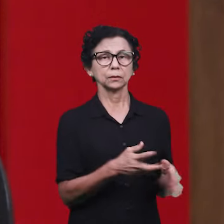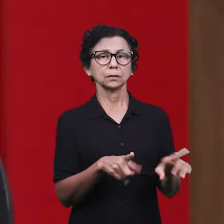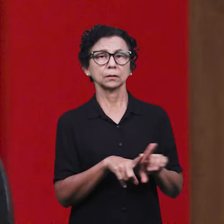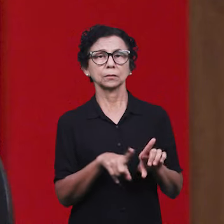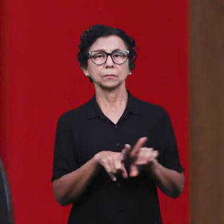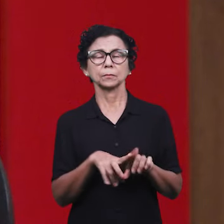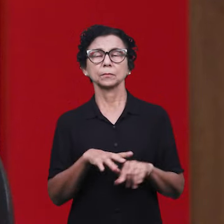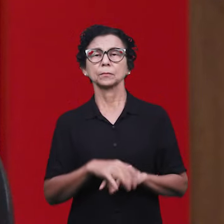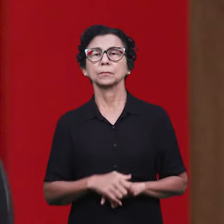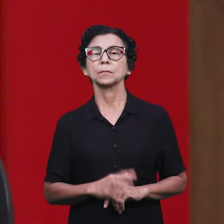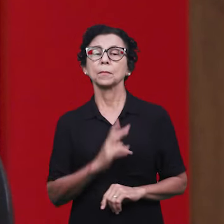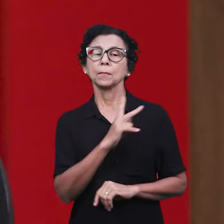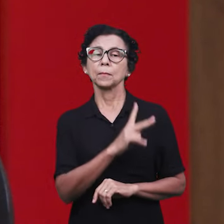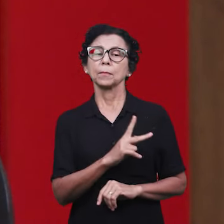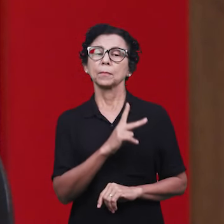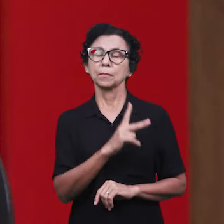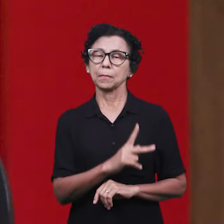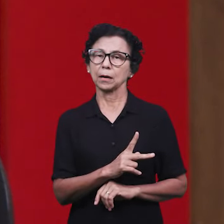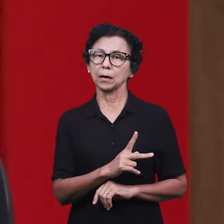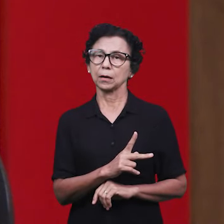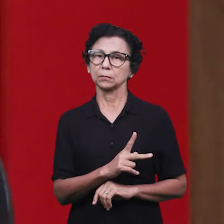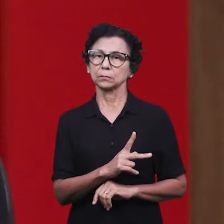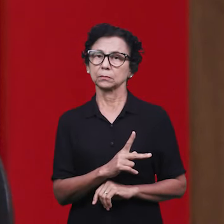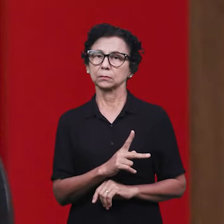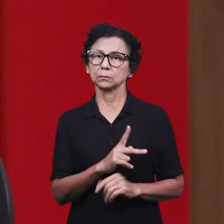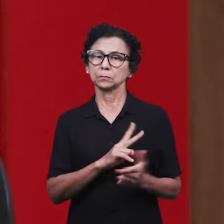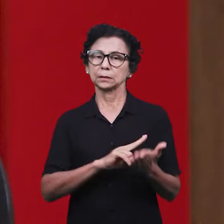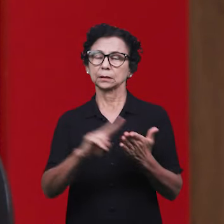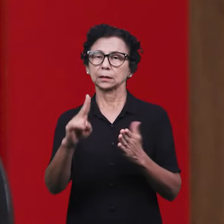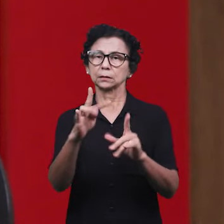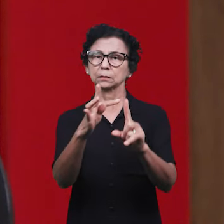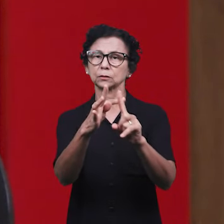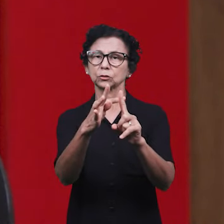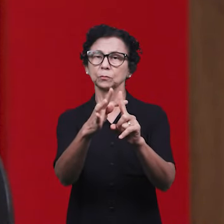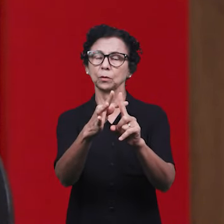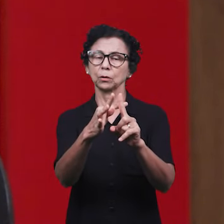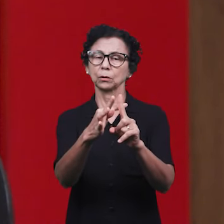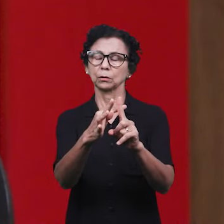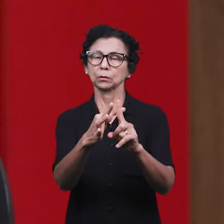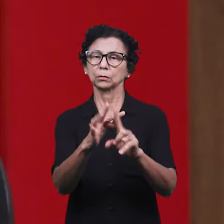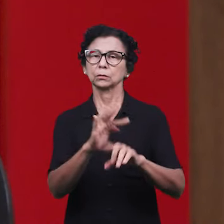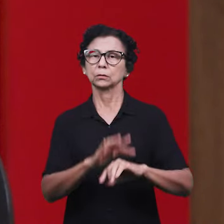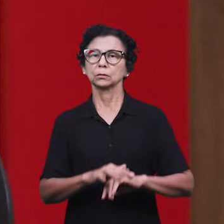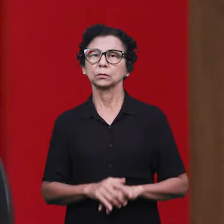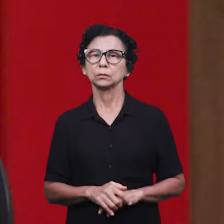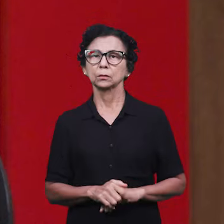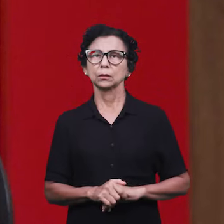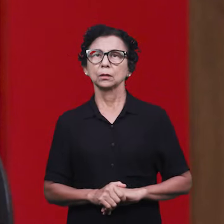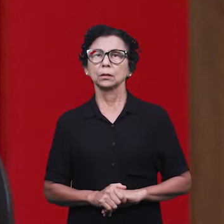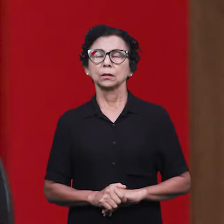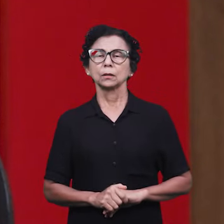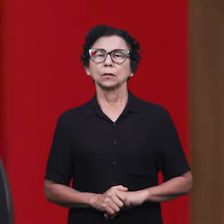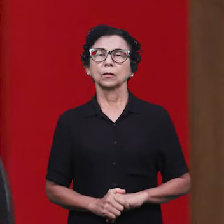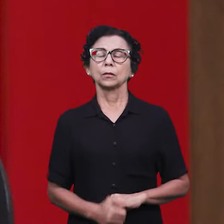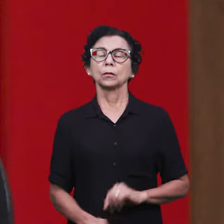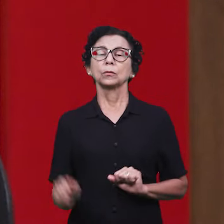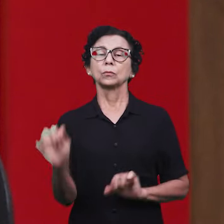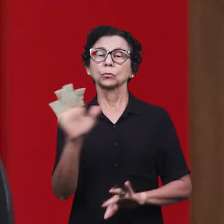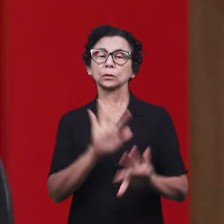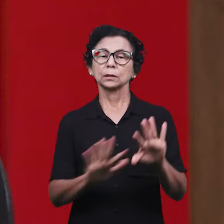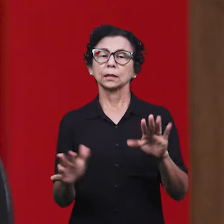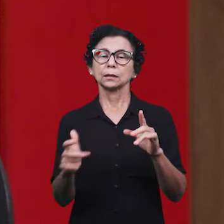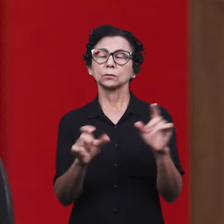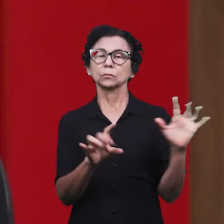guarda o depósito que te foi confiado, né? Tendo horror aos falatórios profanos